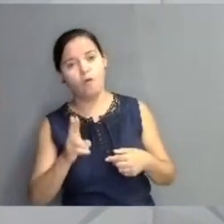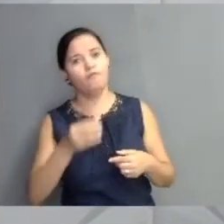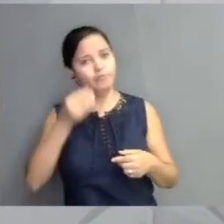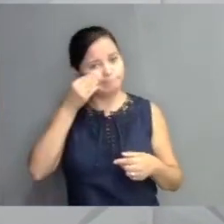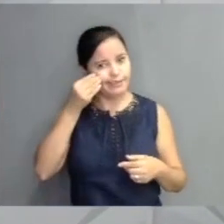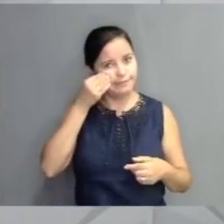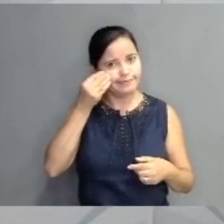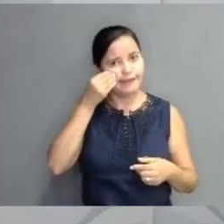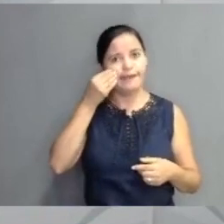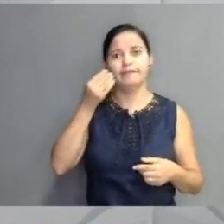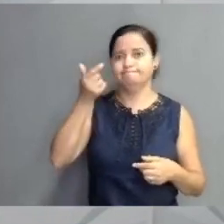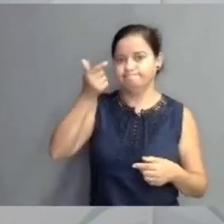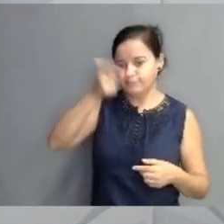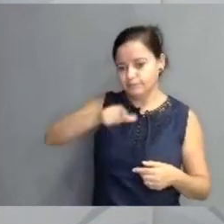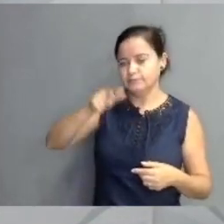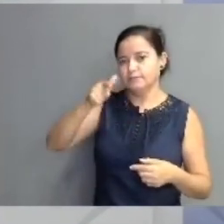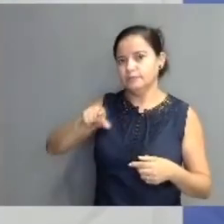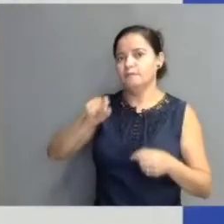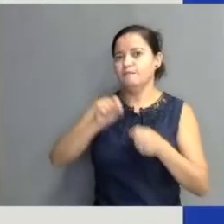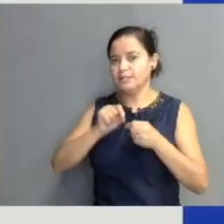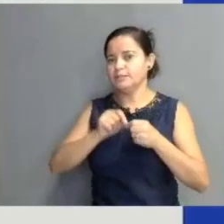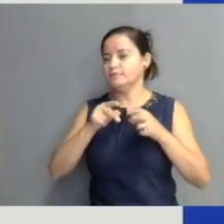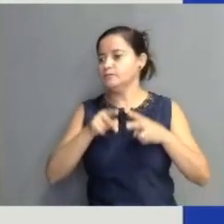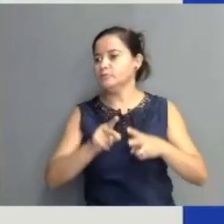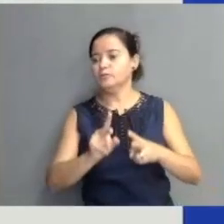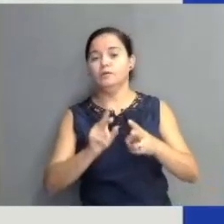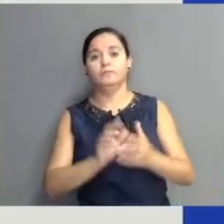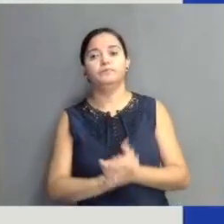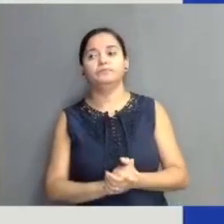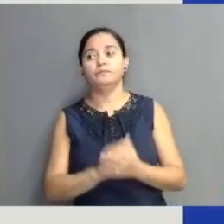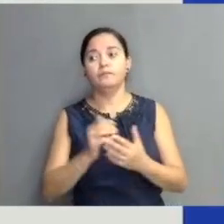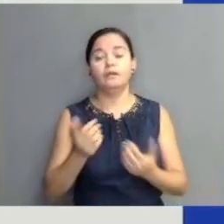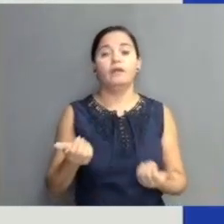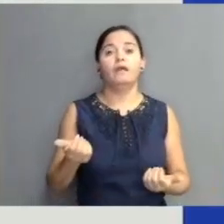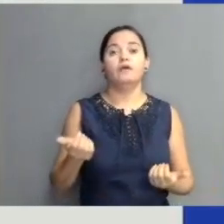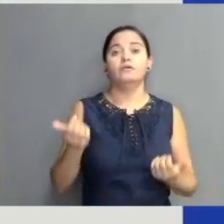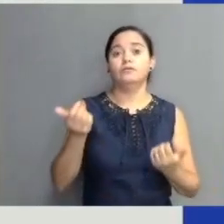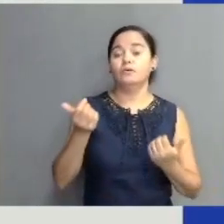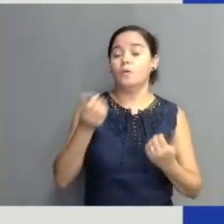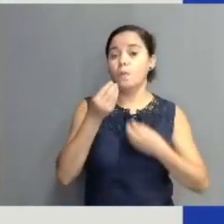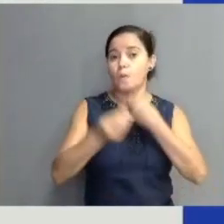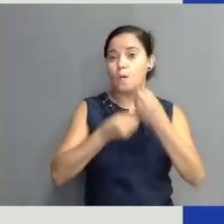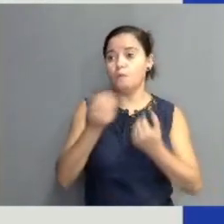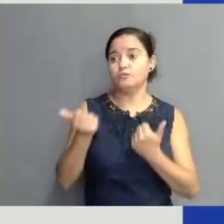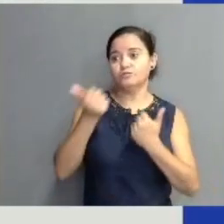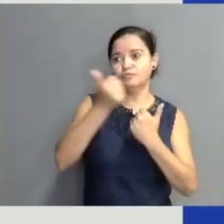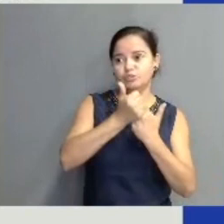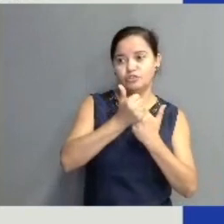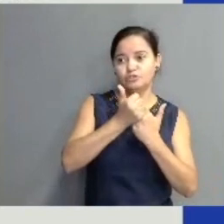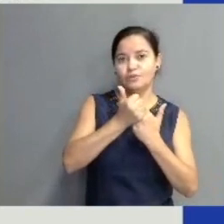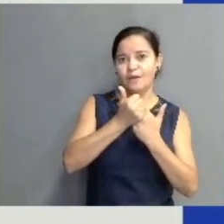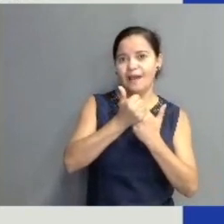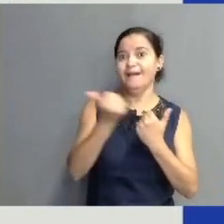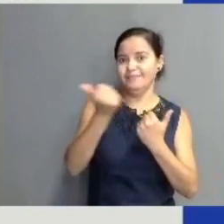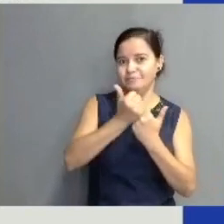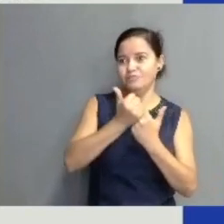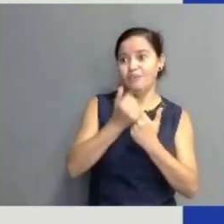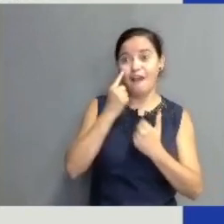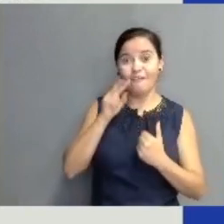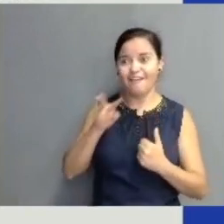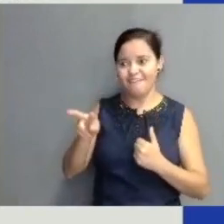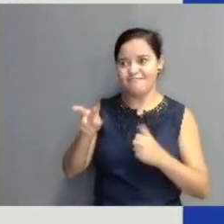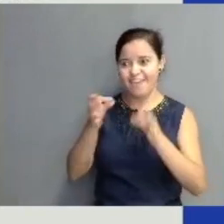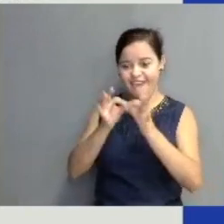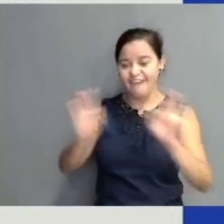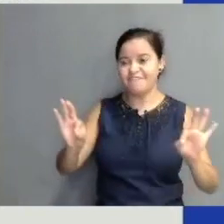certo? Vamos continuar. Então, ó, só substituindo aqui, em vez de, ó como ficou minha frase reescrita.